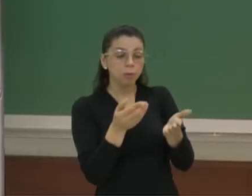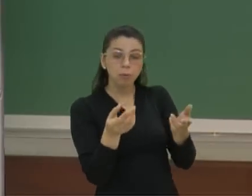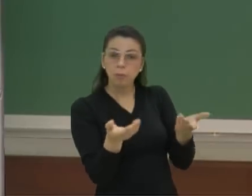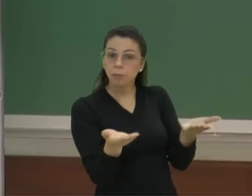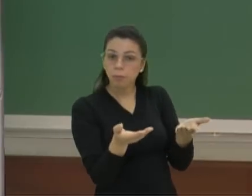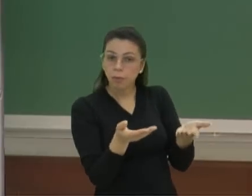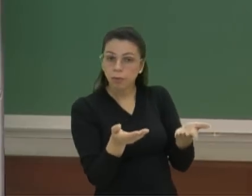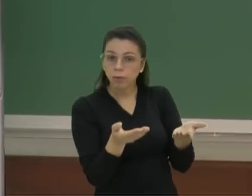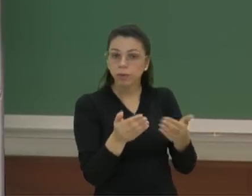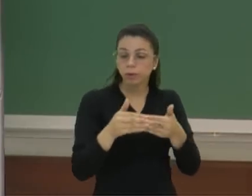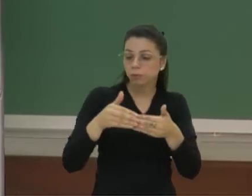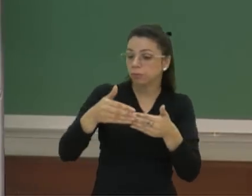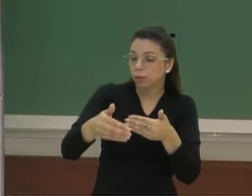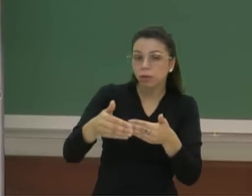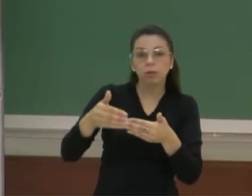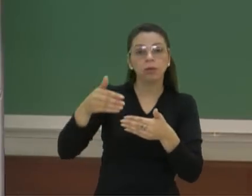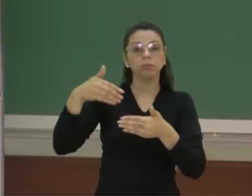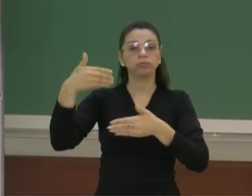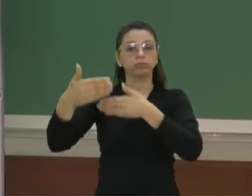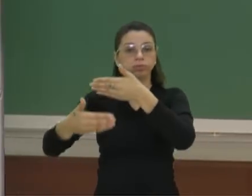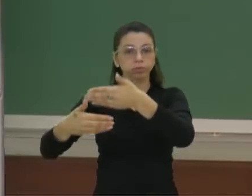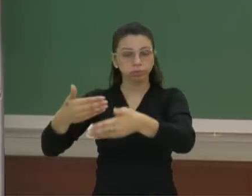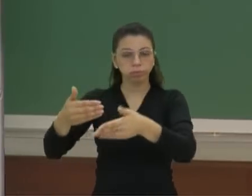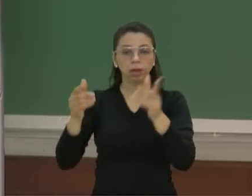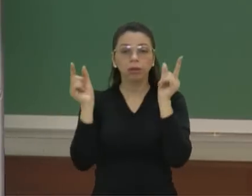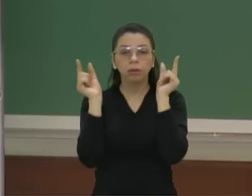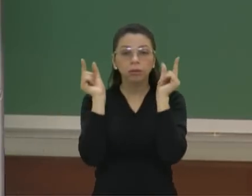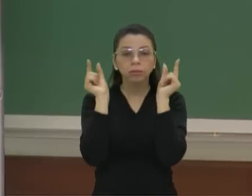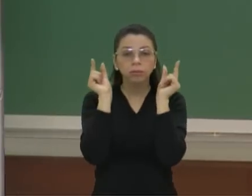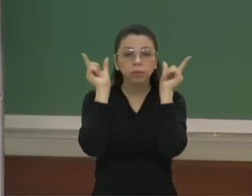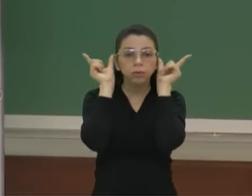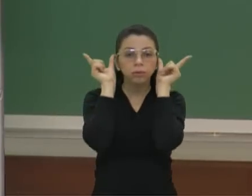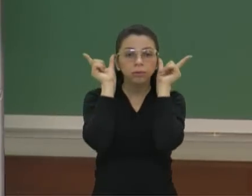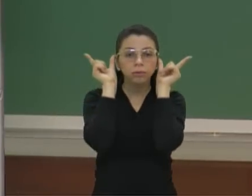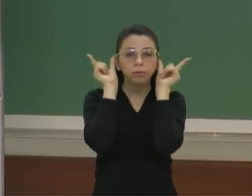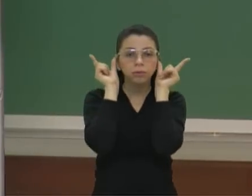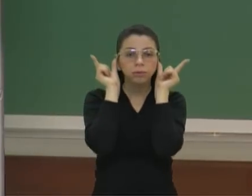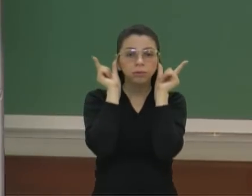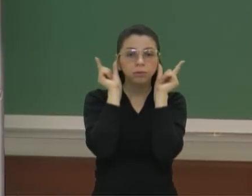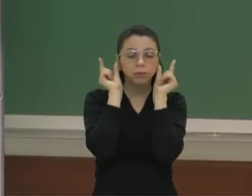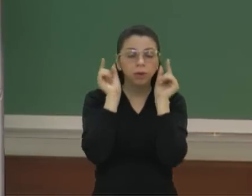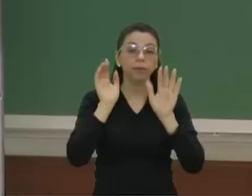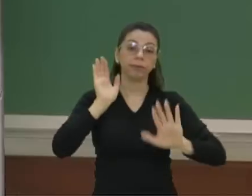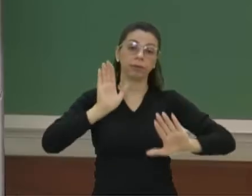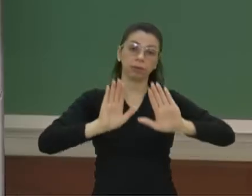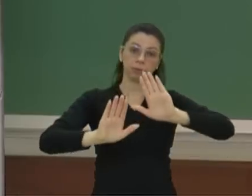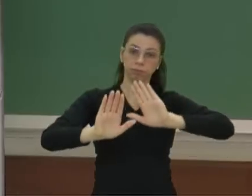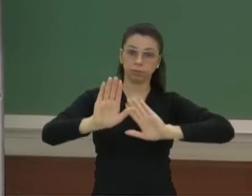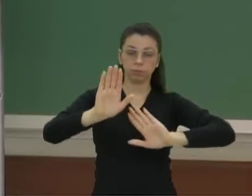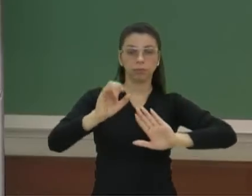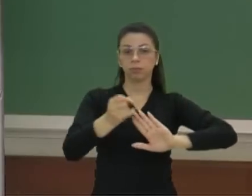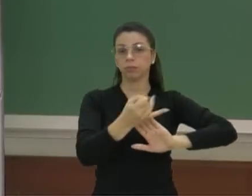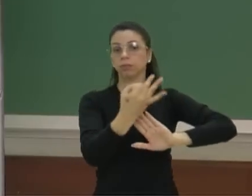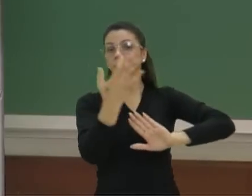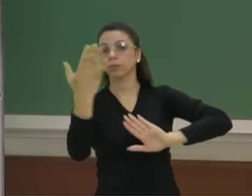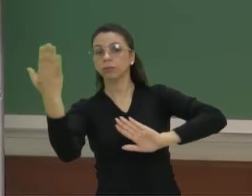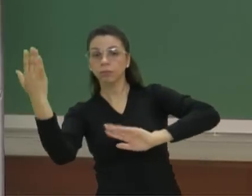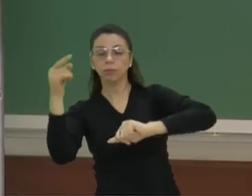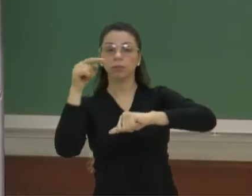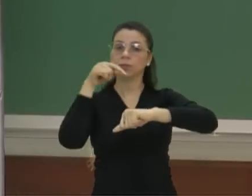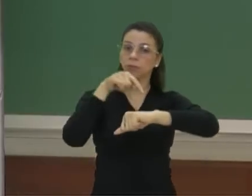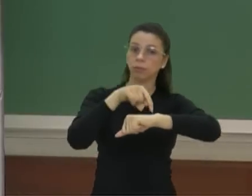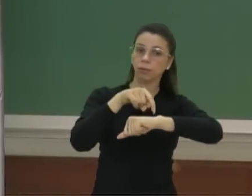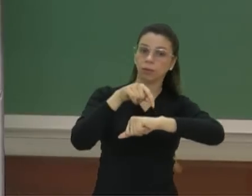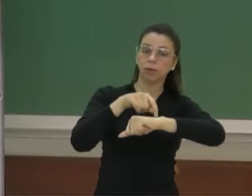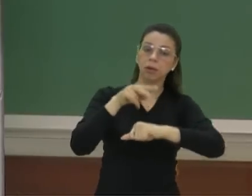amanhã. Então, olha que legal essa parte da reportagem, que ele fala assim, ó, depende da quantidade de tempo e